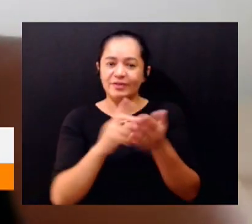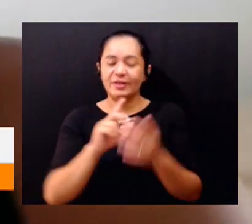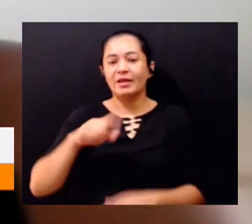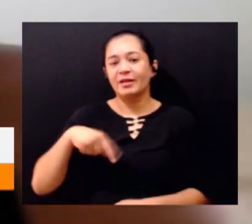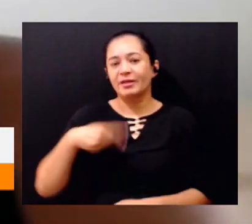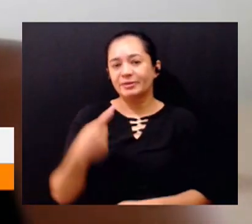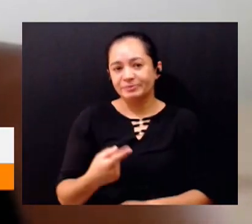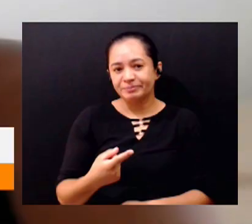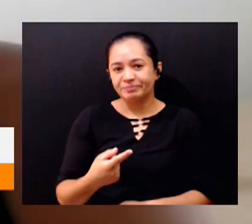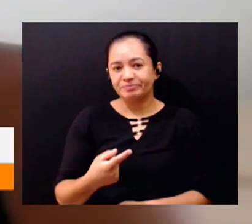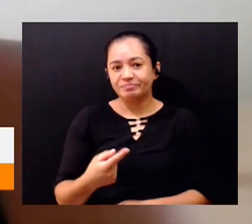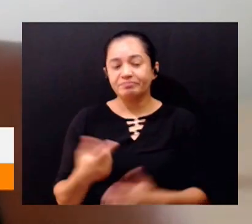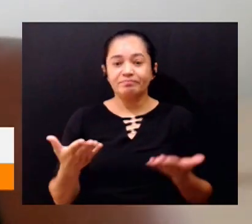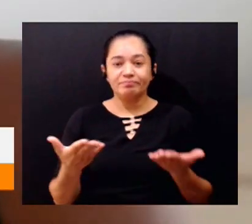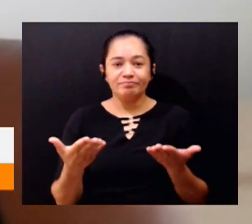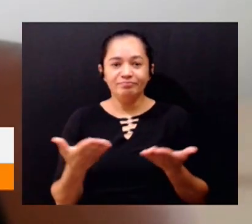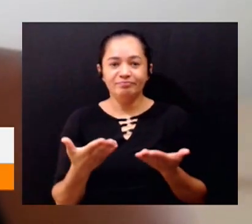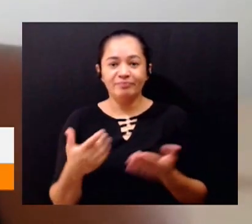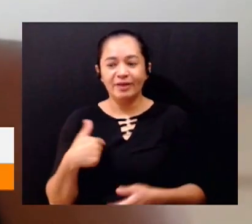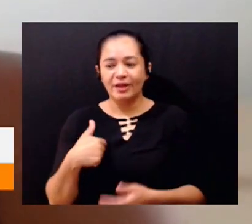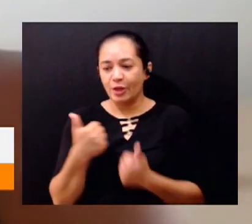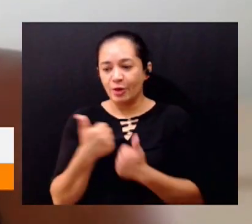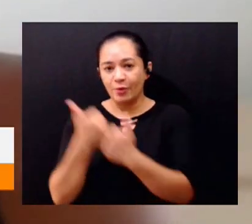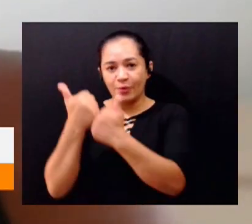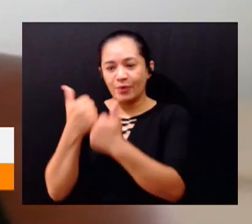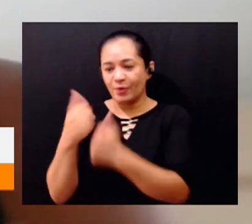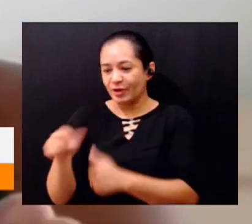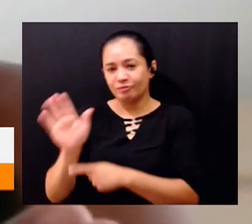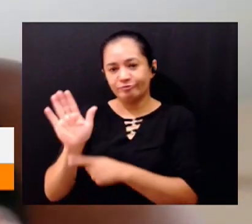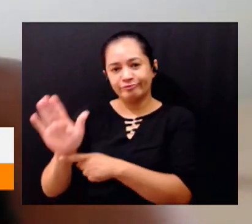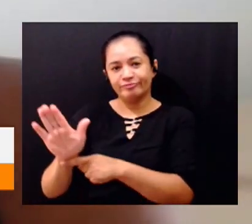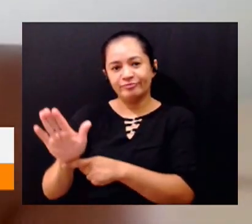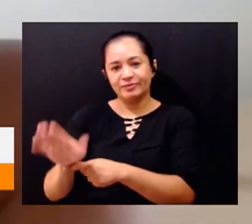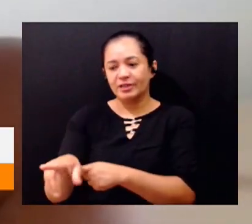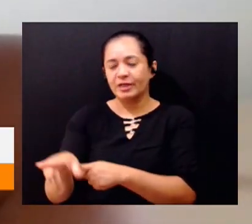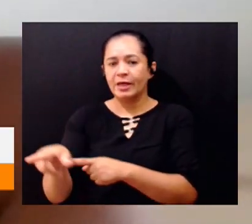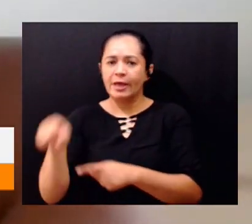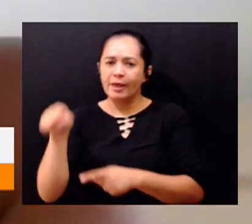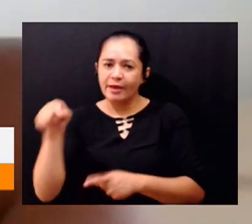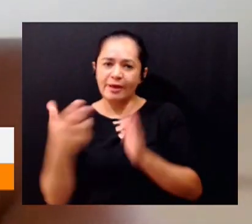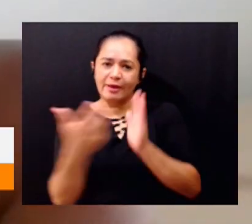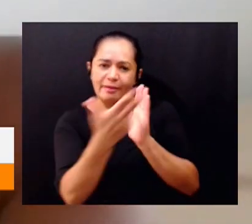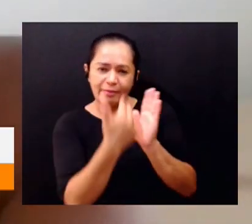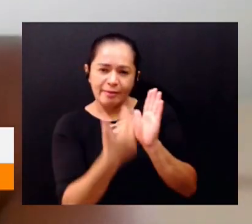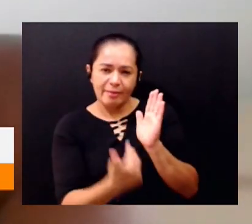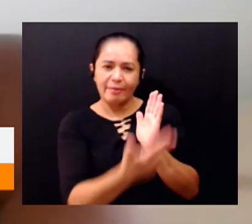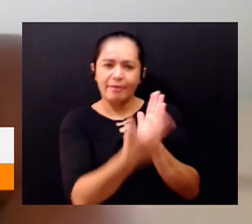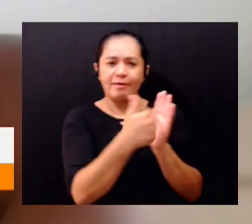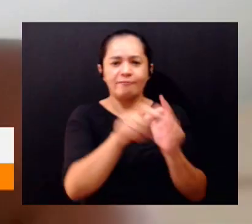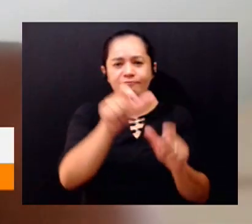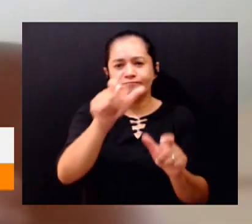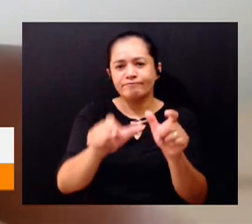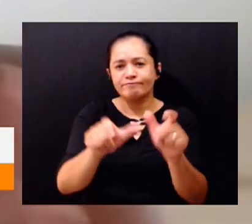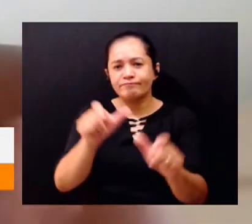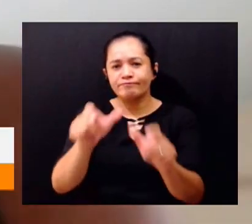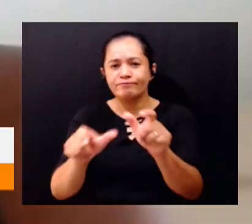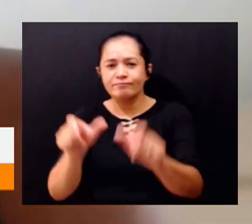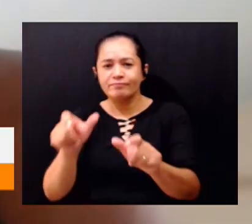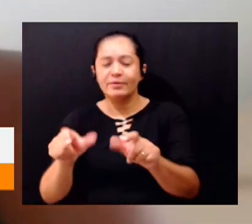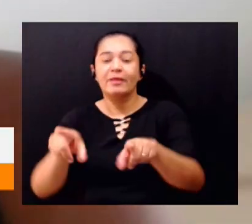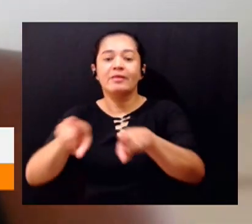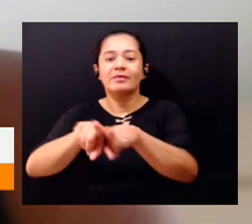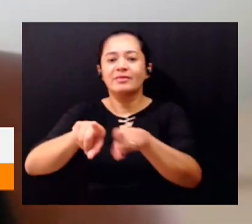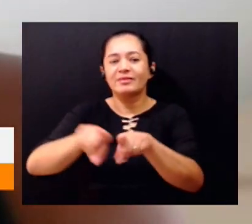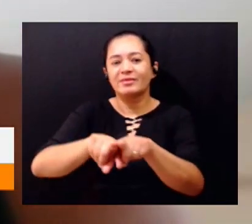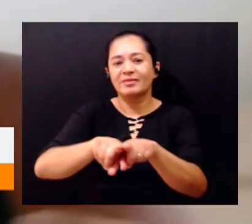E eu fui assistente do Eduardo Betillo, ele desenhava Hanna-Barbera e desenhava Os Trapalhões. Eu fui assistente por